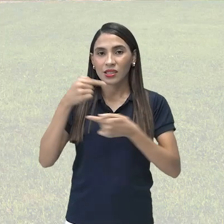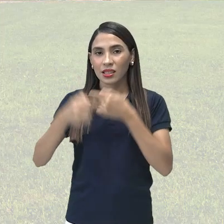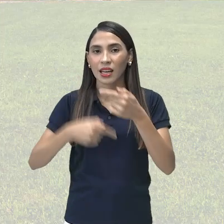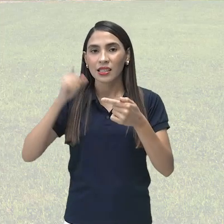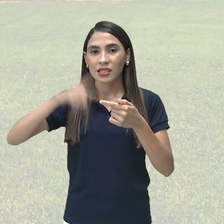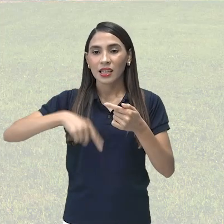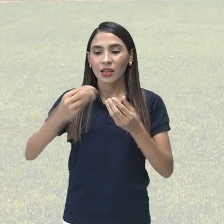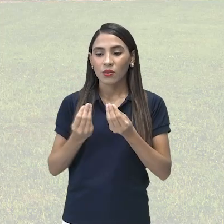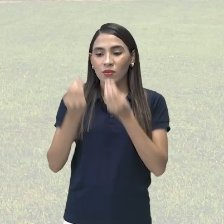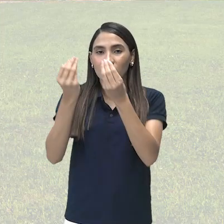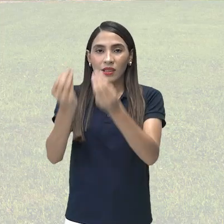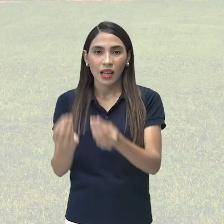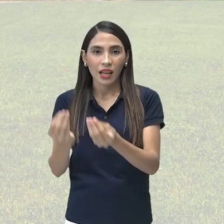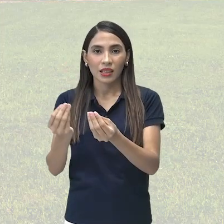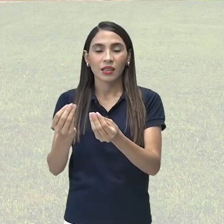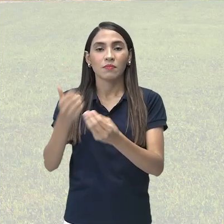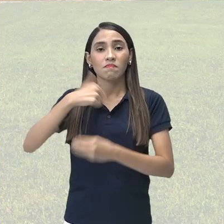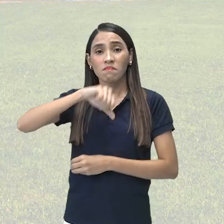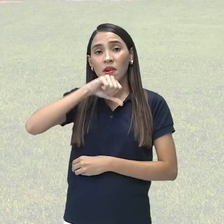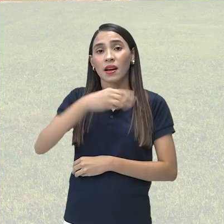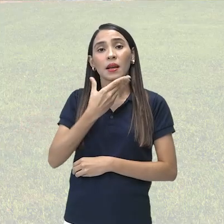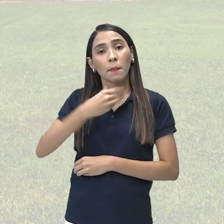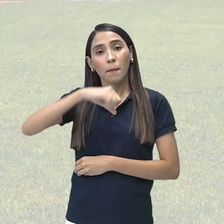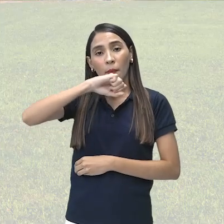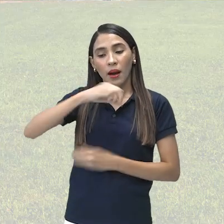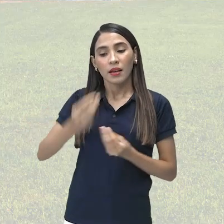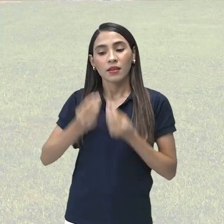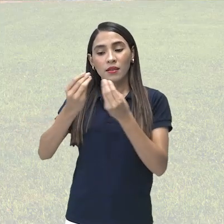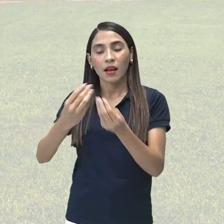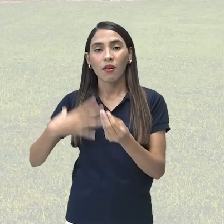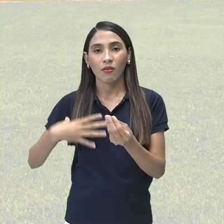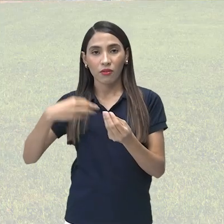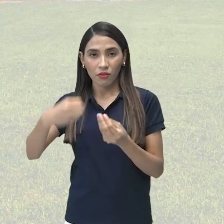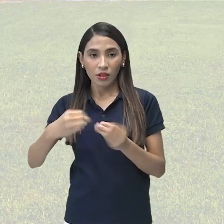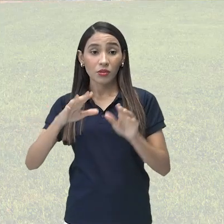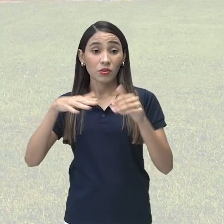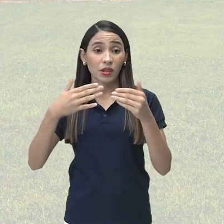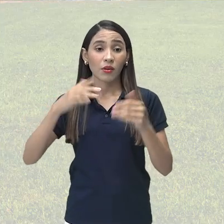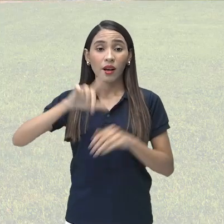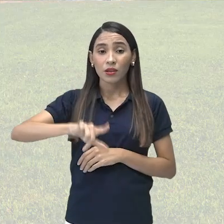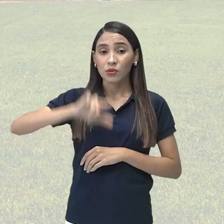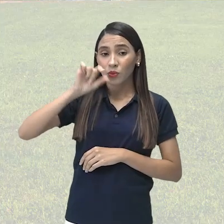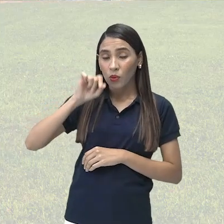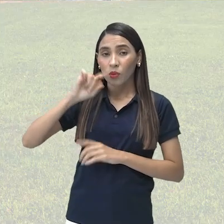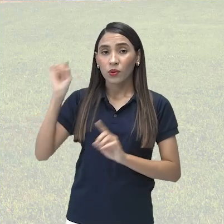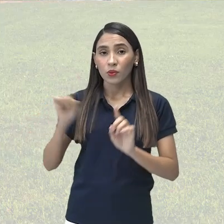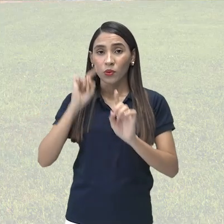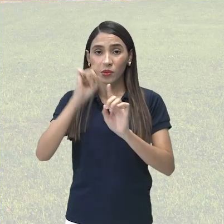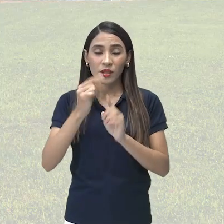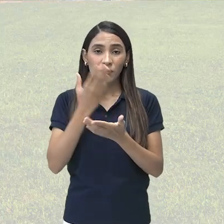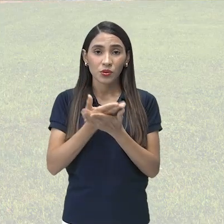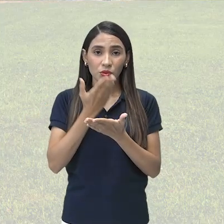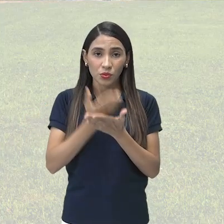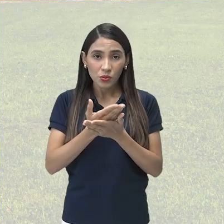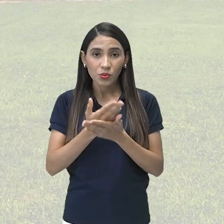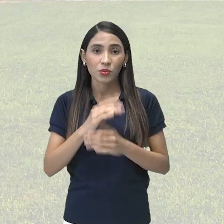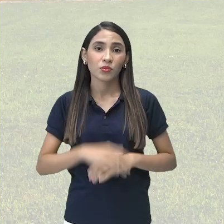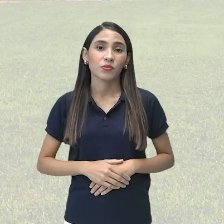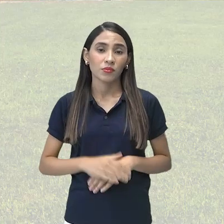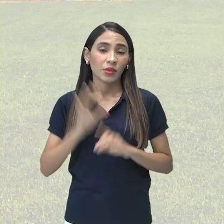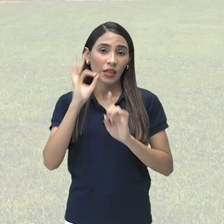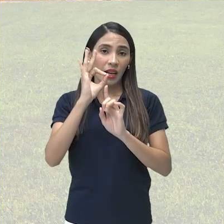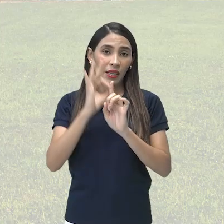eram passadas de pais para os filhos. A escolha do seu objeto de estudo, por ser